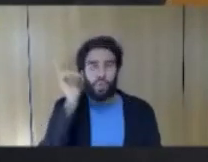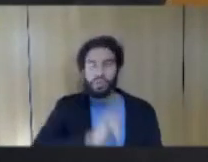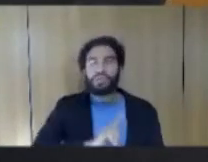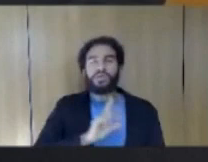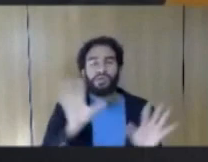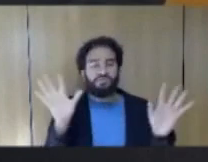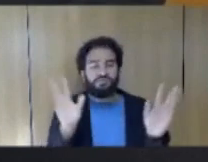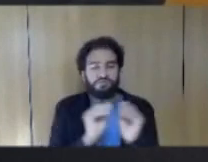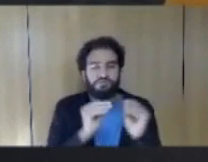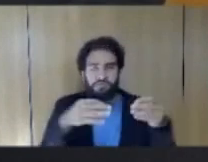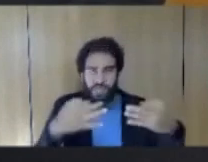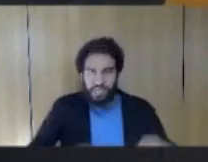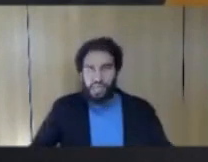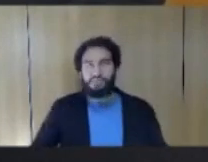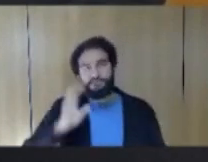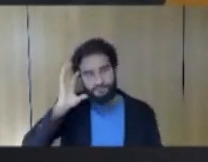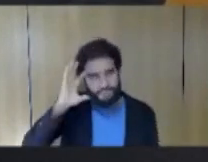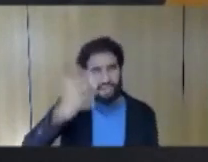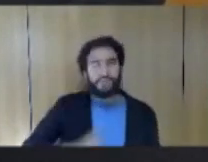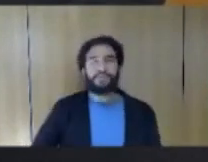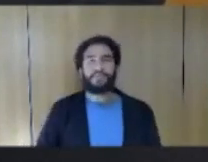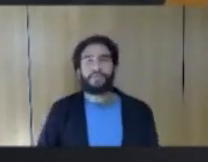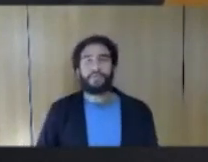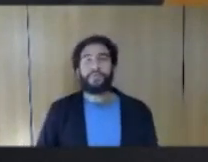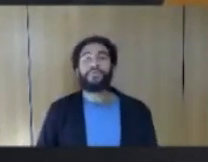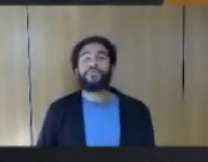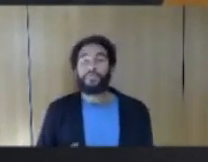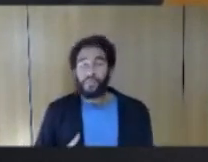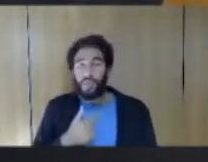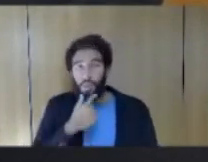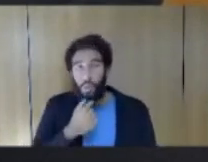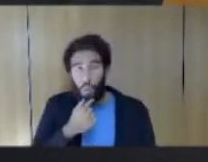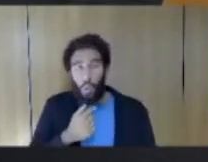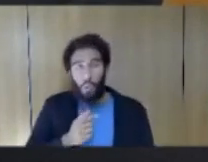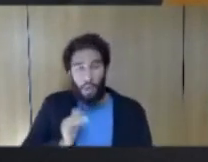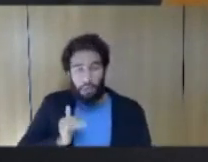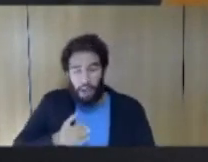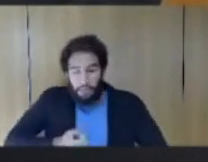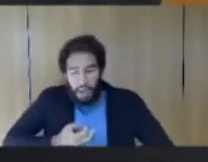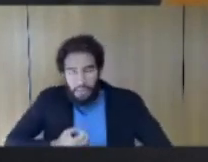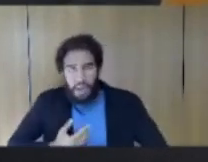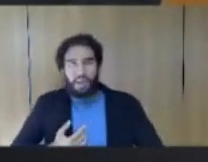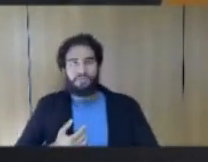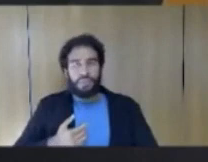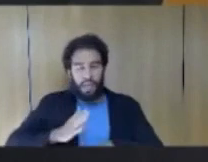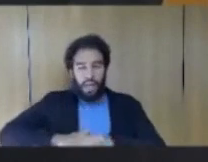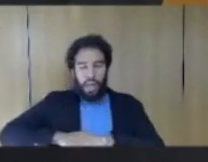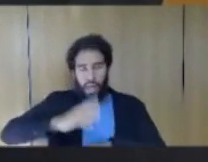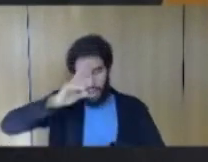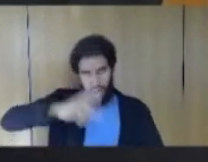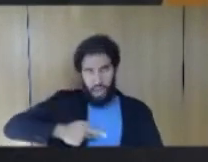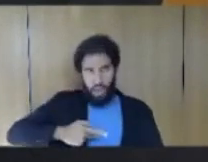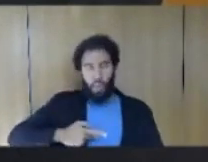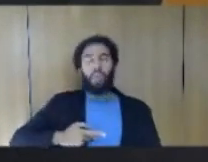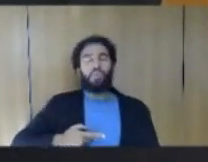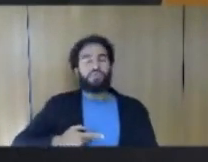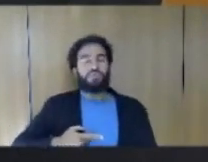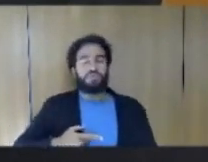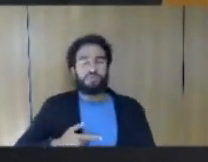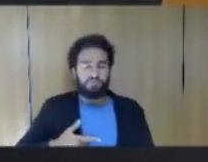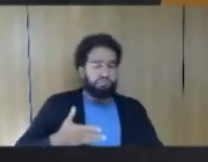é o senhor narra a dinâmica do crime ele narra a participação dele próprio e do Rony Lessa